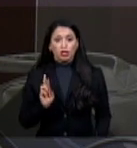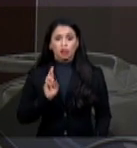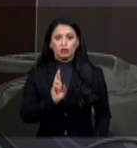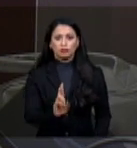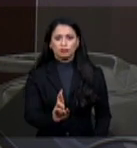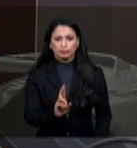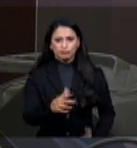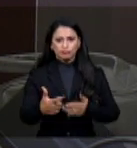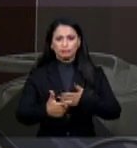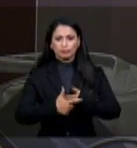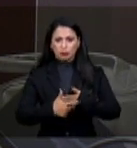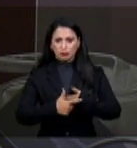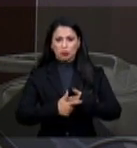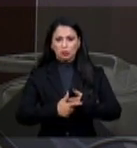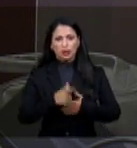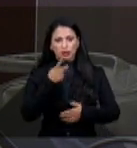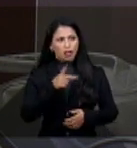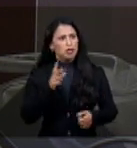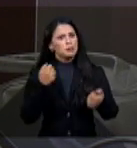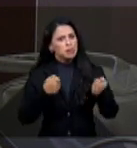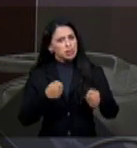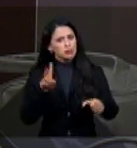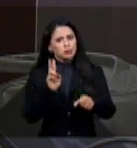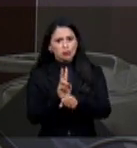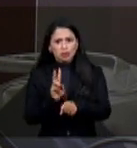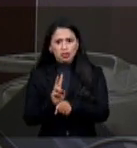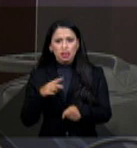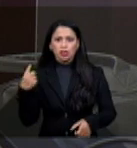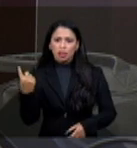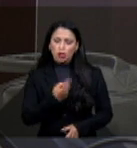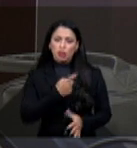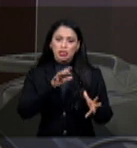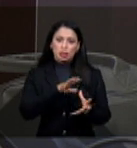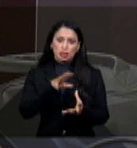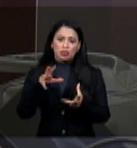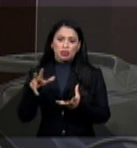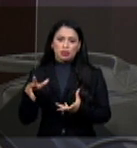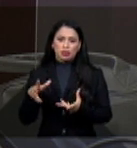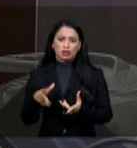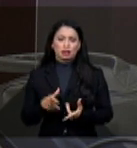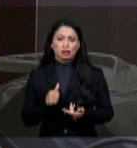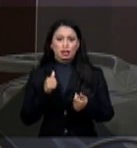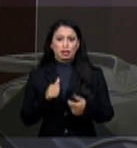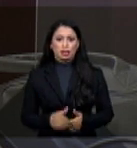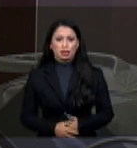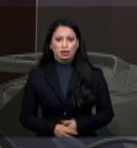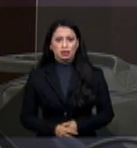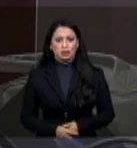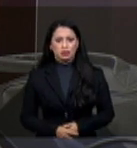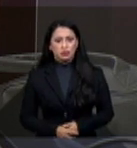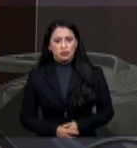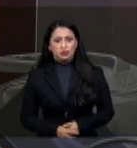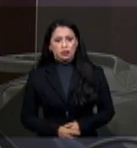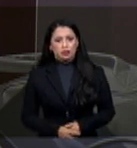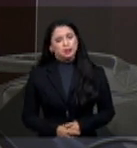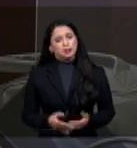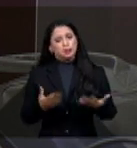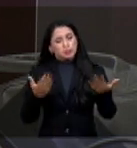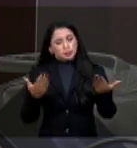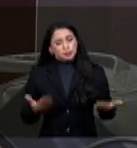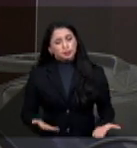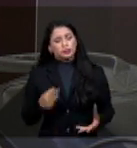provocação. Precisamos proteger a nossa mãe Terra. É partindo dessa concepção que nós,